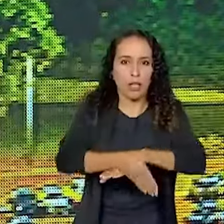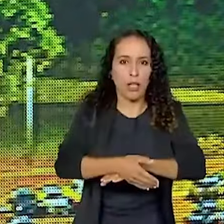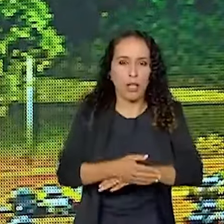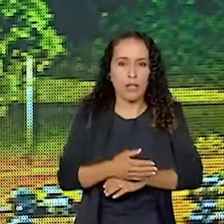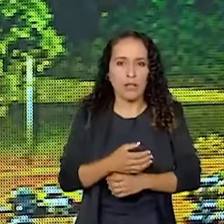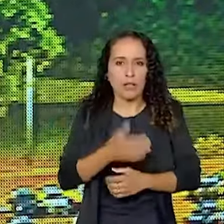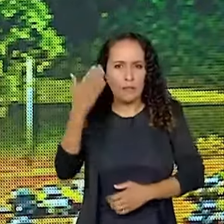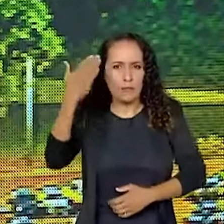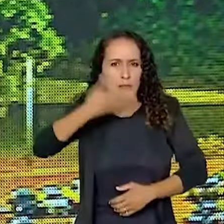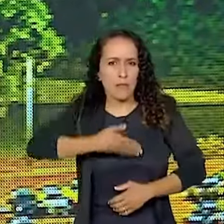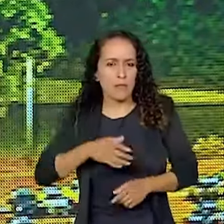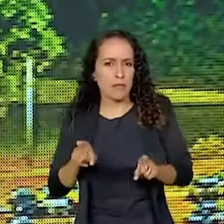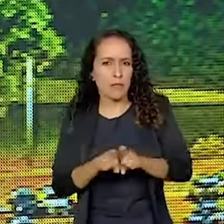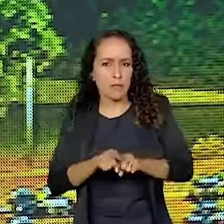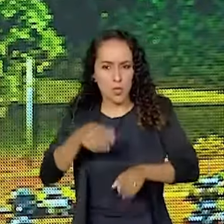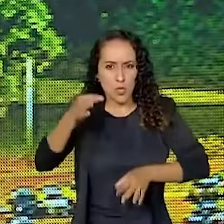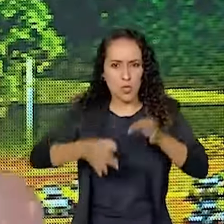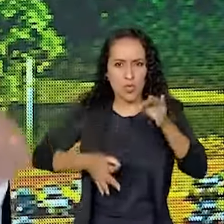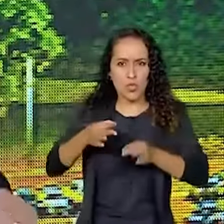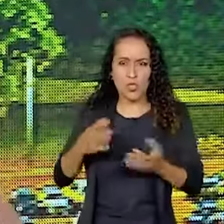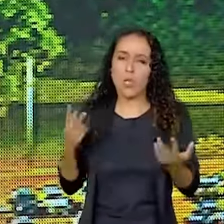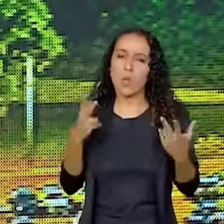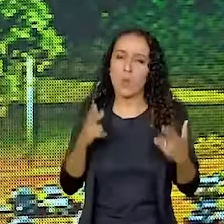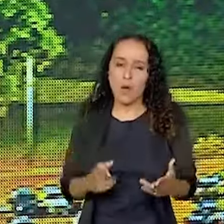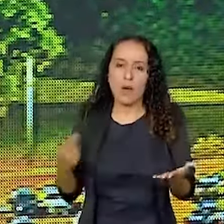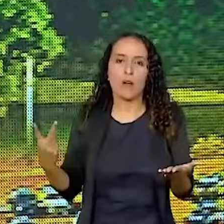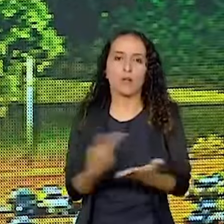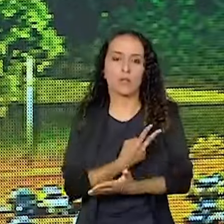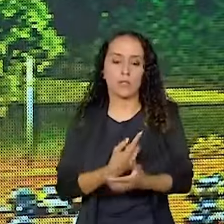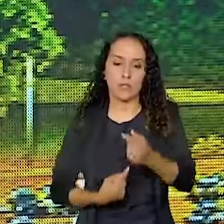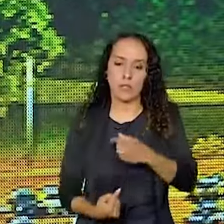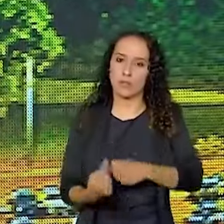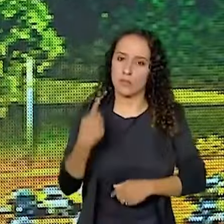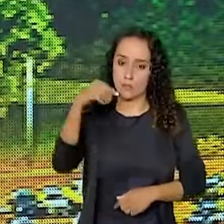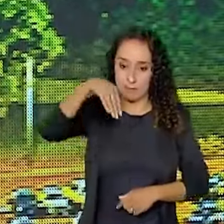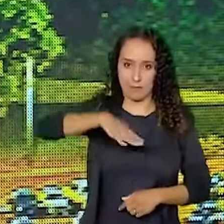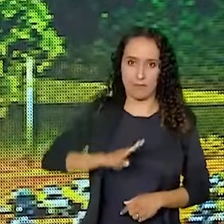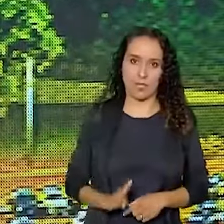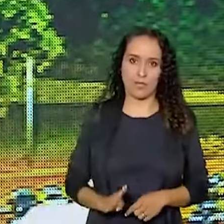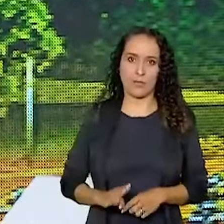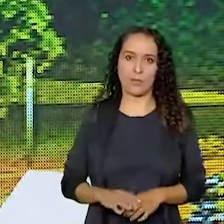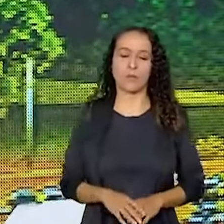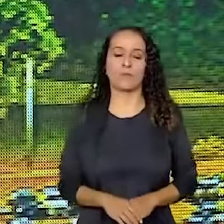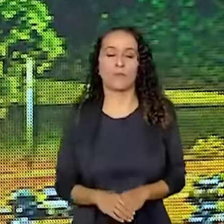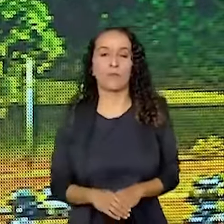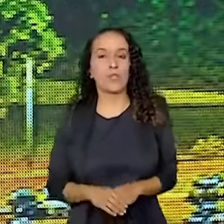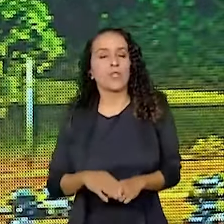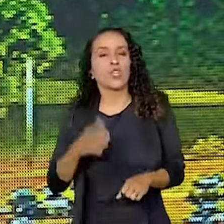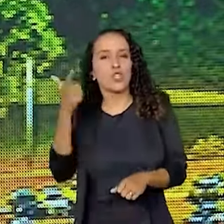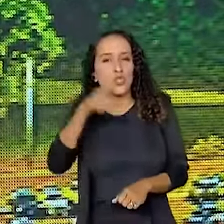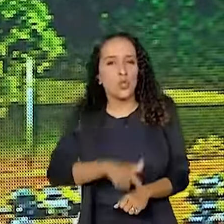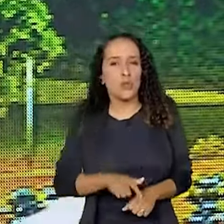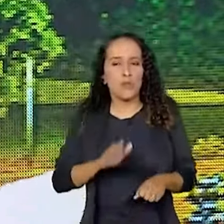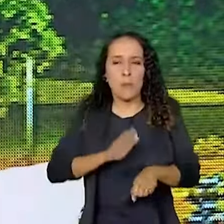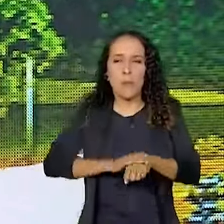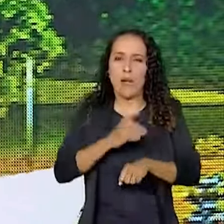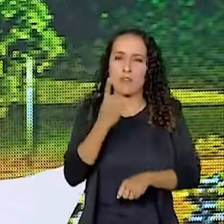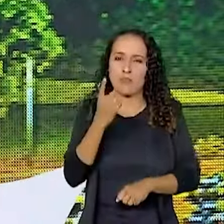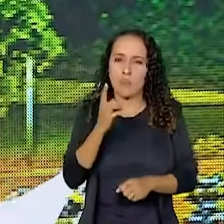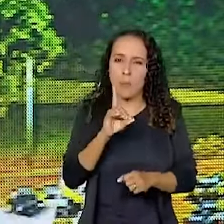da justiça, como ocorreu exatamente no Brasil. Por mais de uma década,